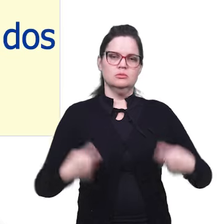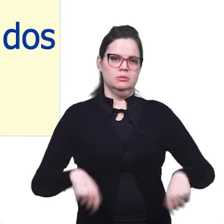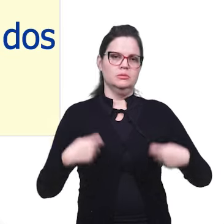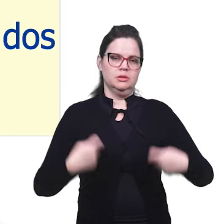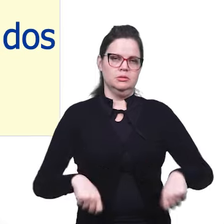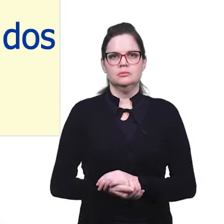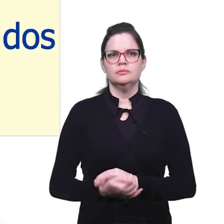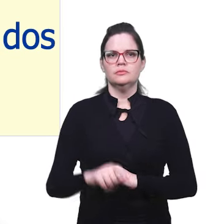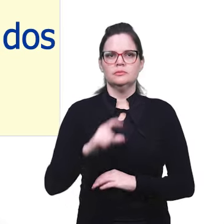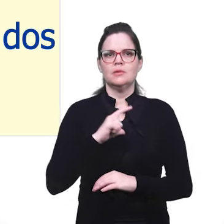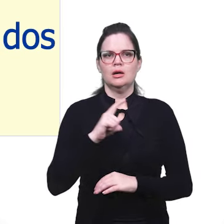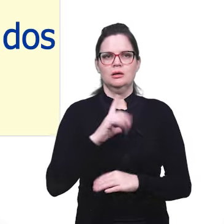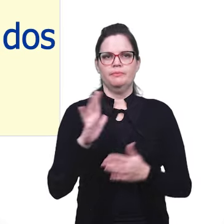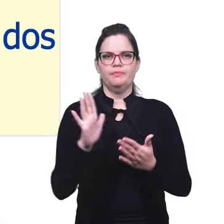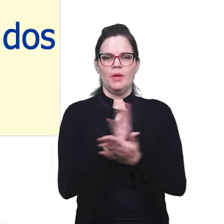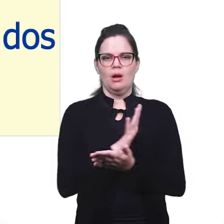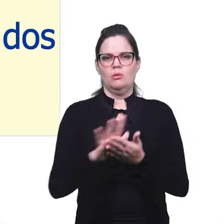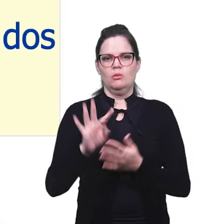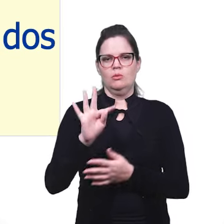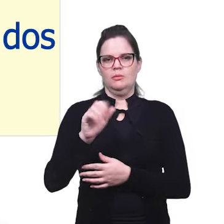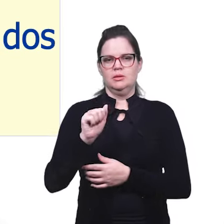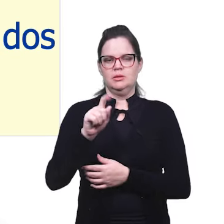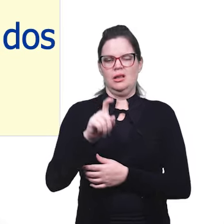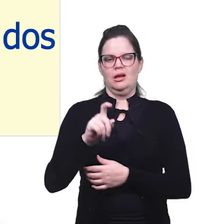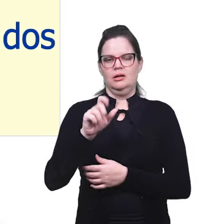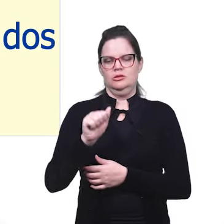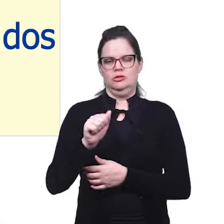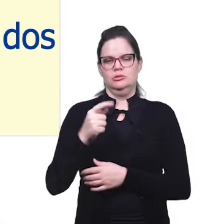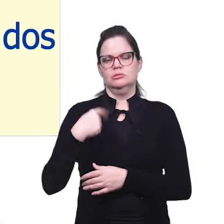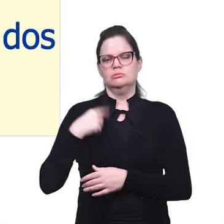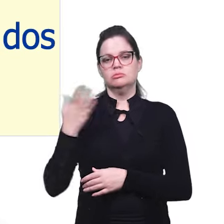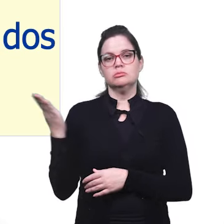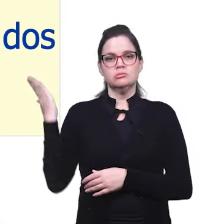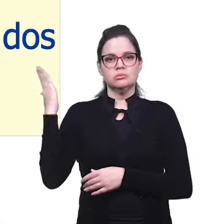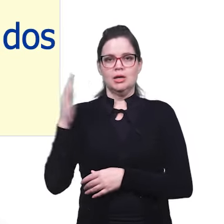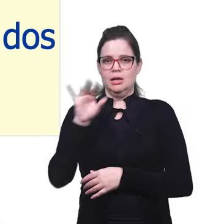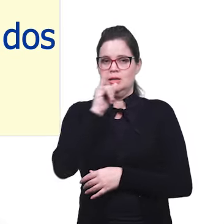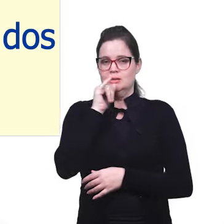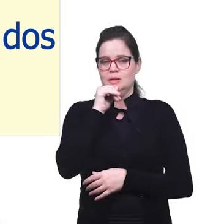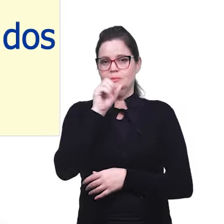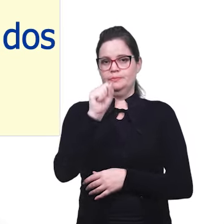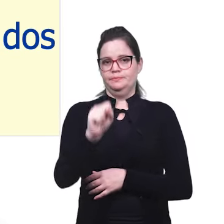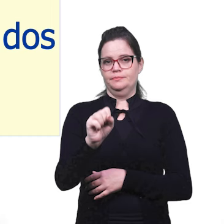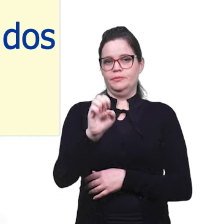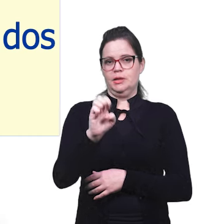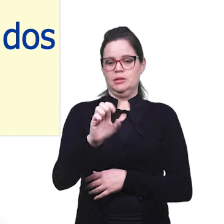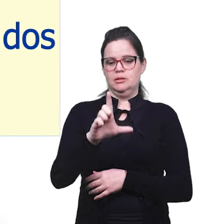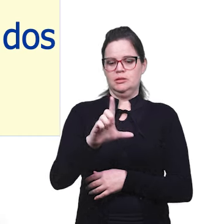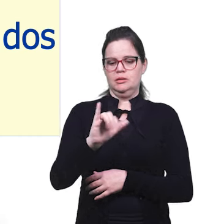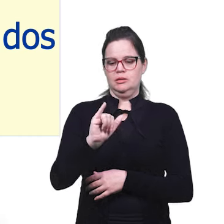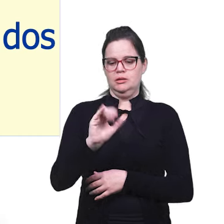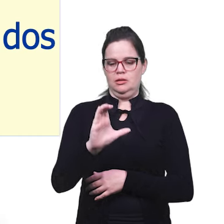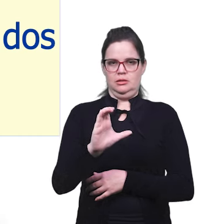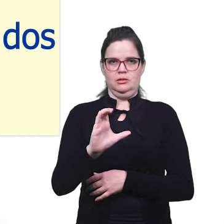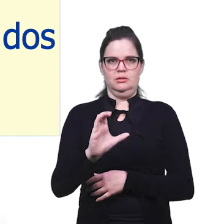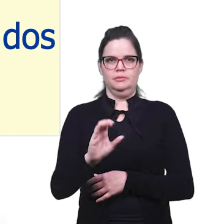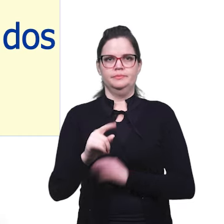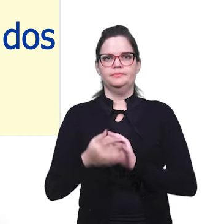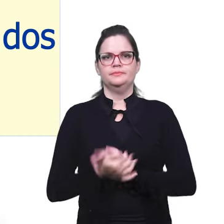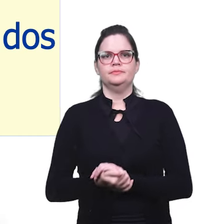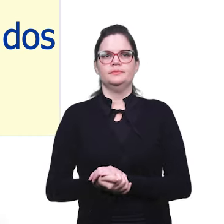antecipadamente, né? Então, tem algumas taxas que eu coloquei ali, por exemplo, a